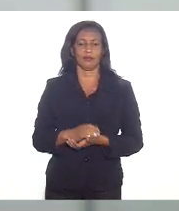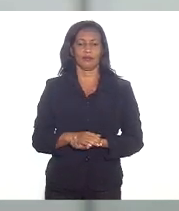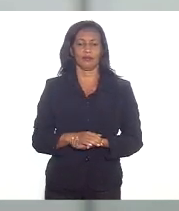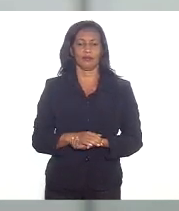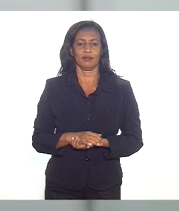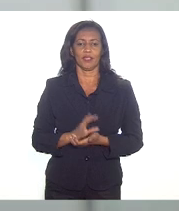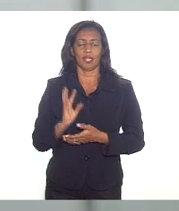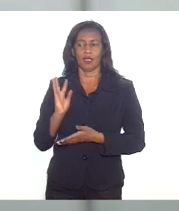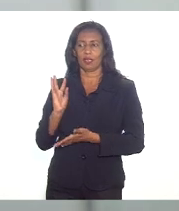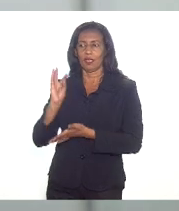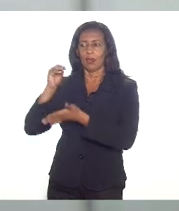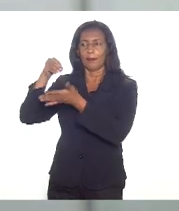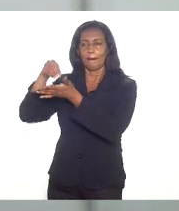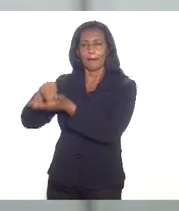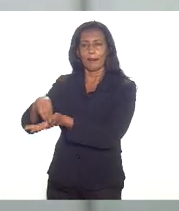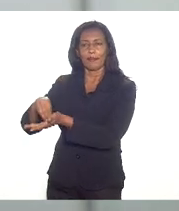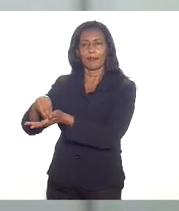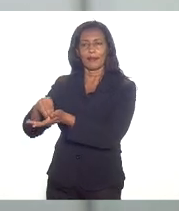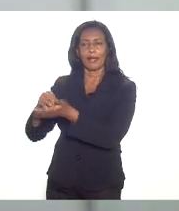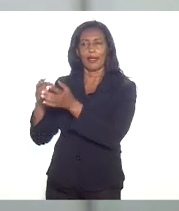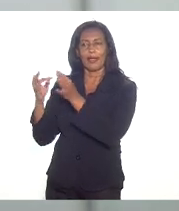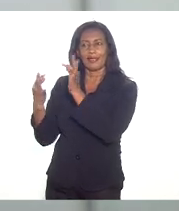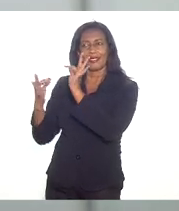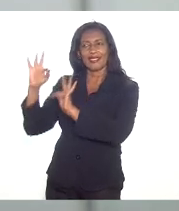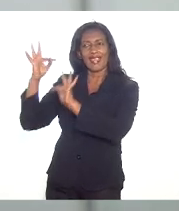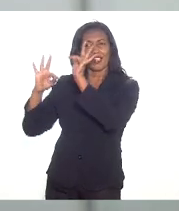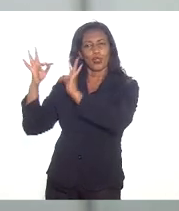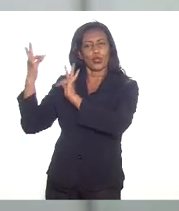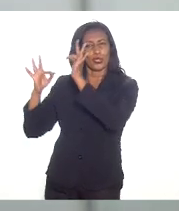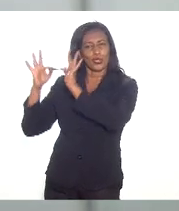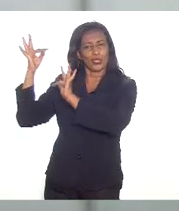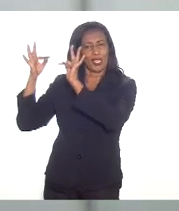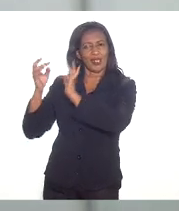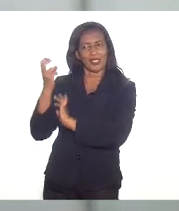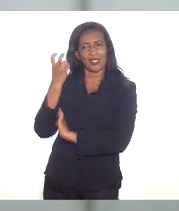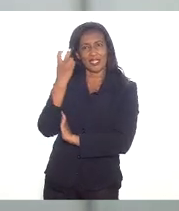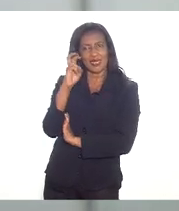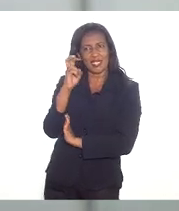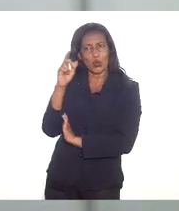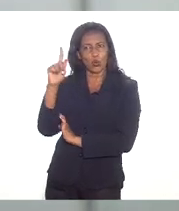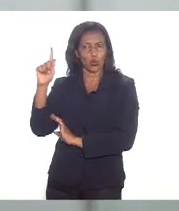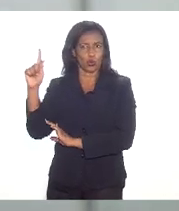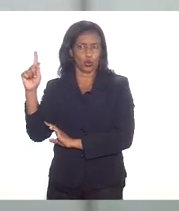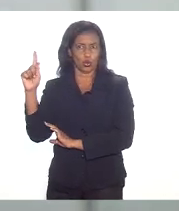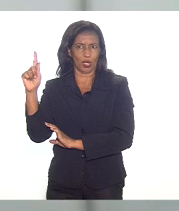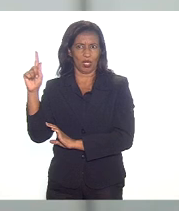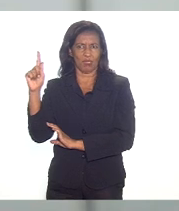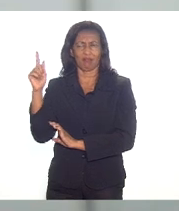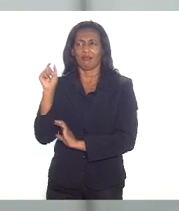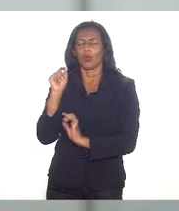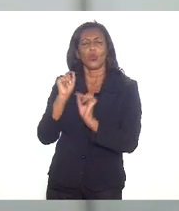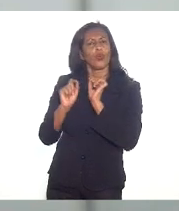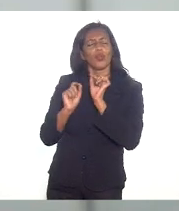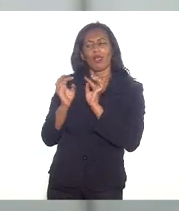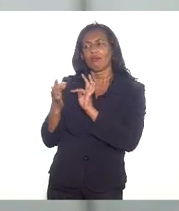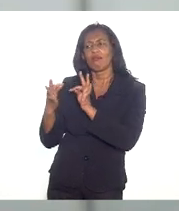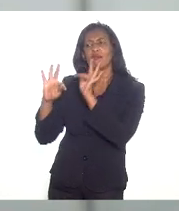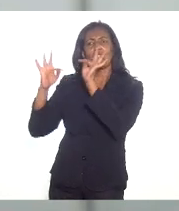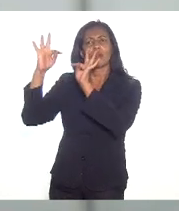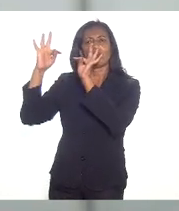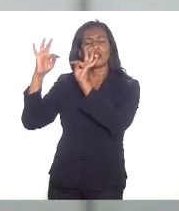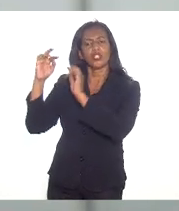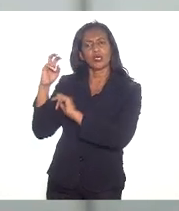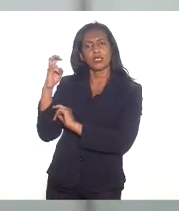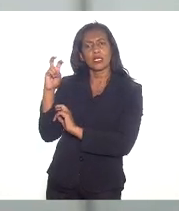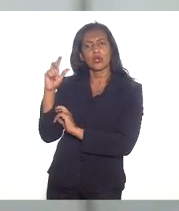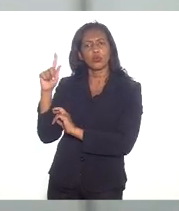implantação da tecnologia 5G. Porque a tecnologia 5G